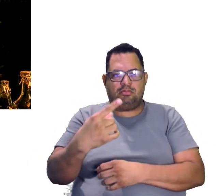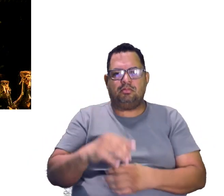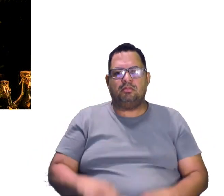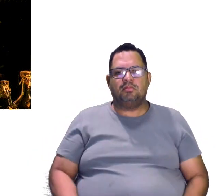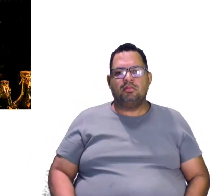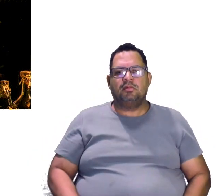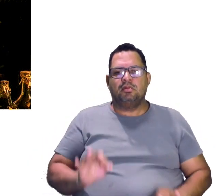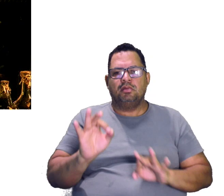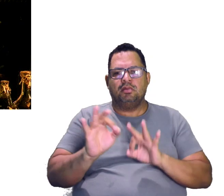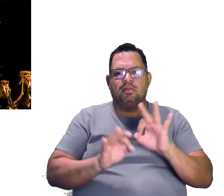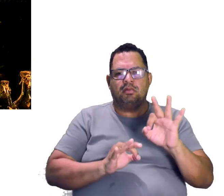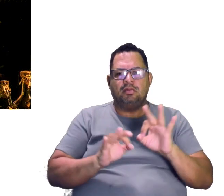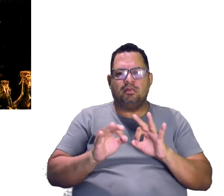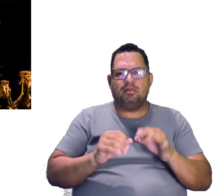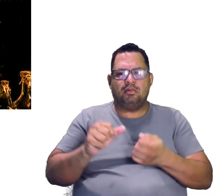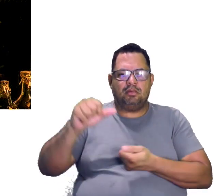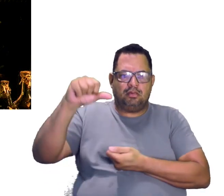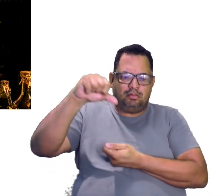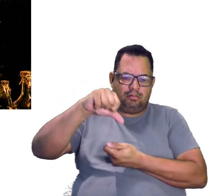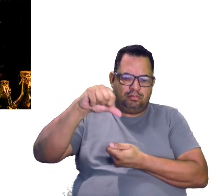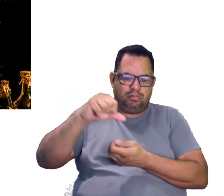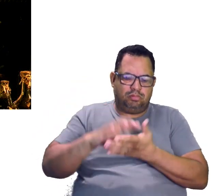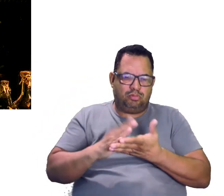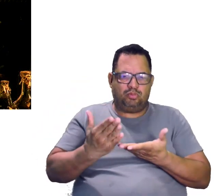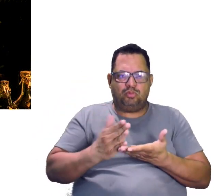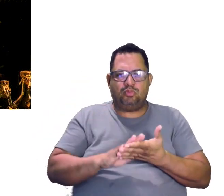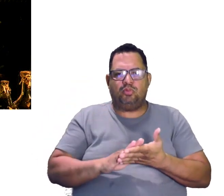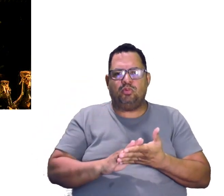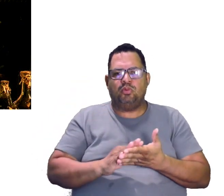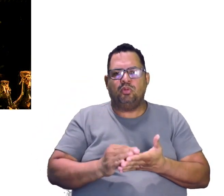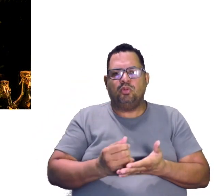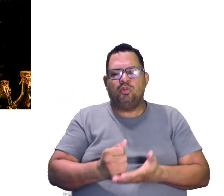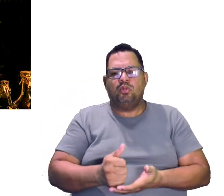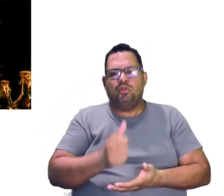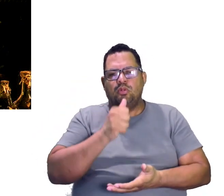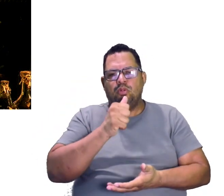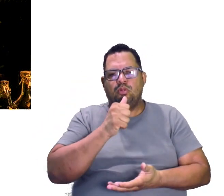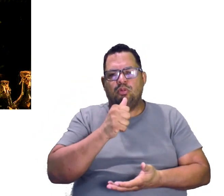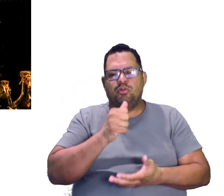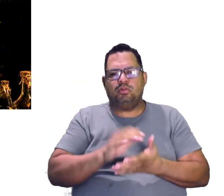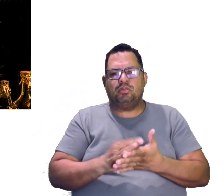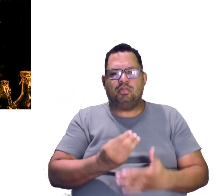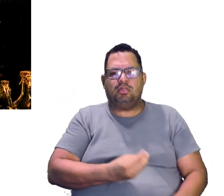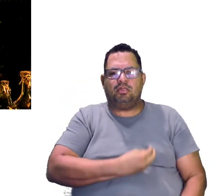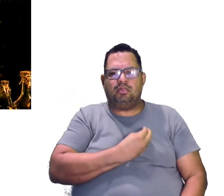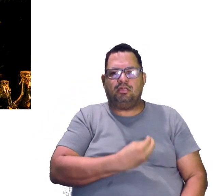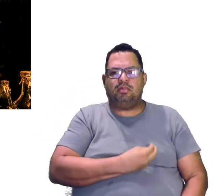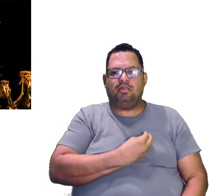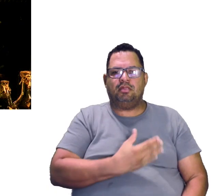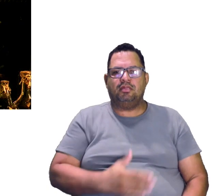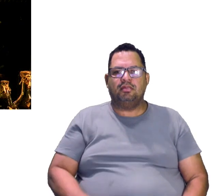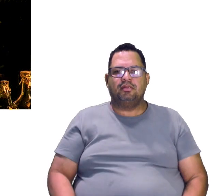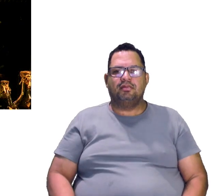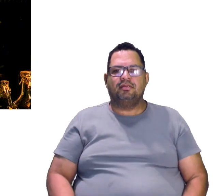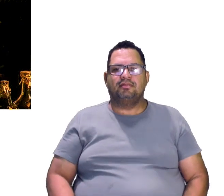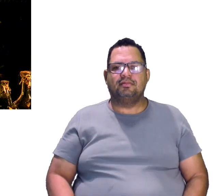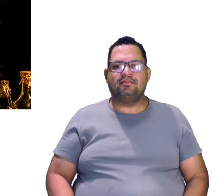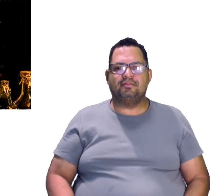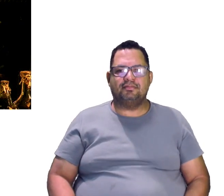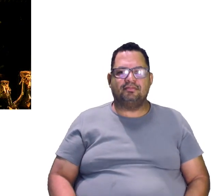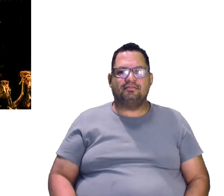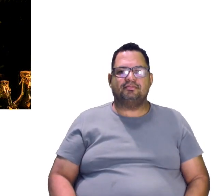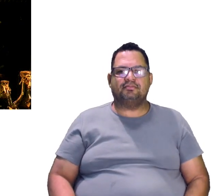ele estivesse preparando lá o nosso elixir da vida Exatamente, longa. Professora Sabrina, que ótimo. E aí, no elixir, olha